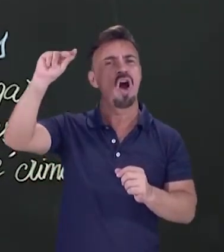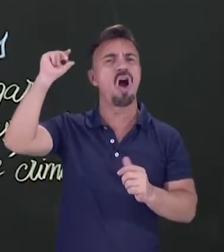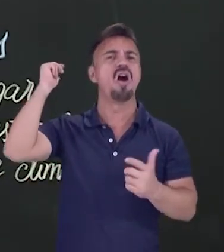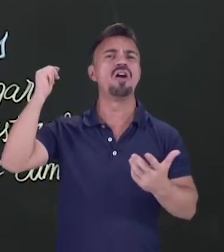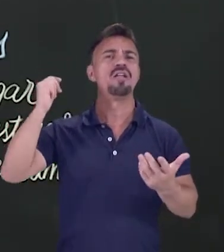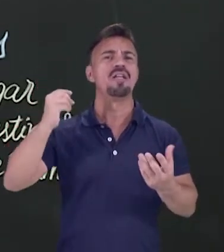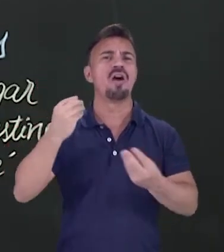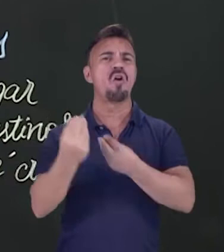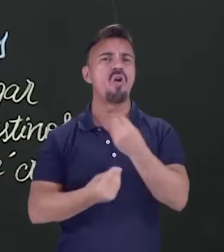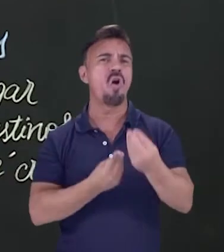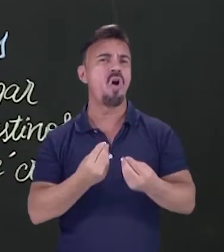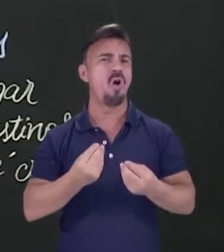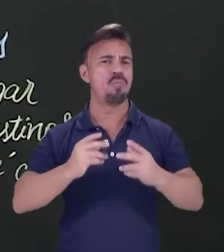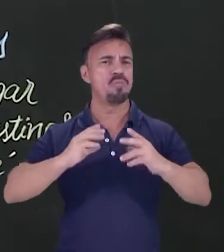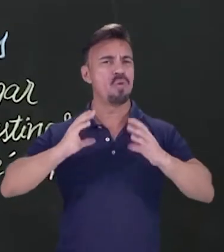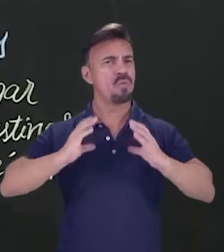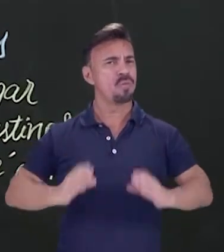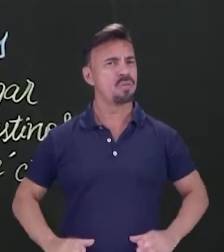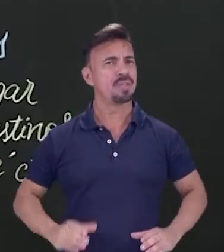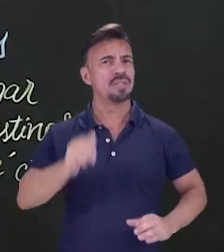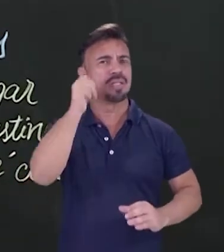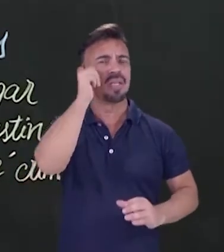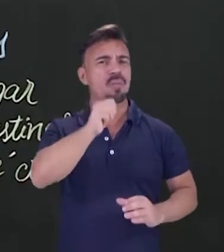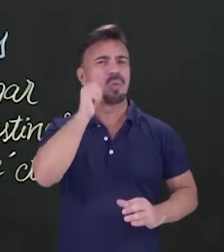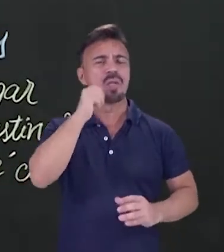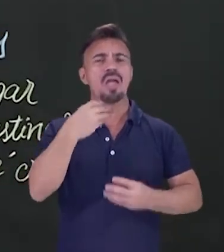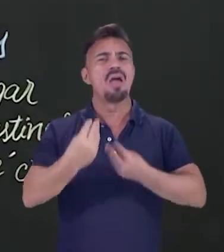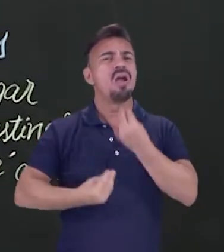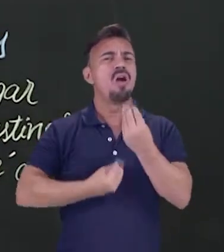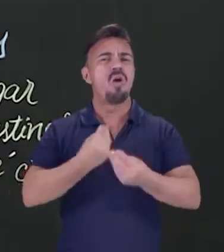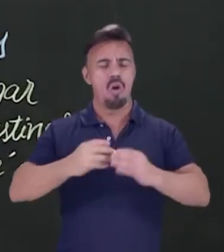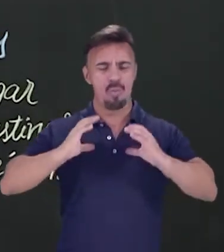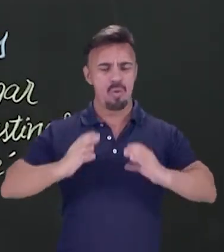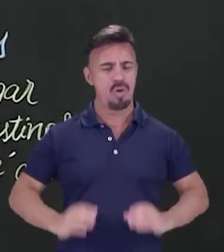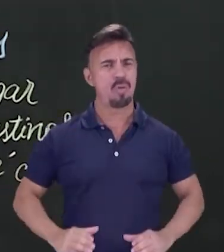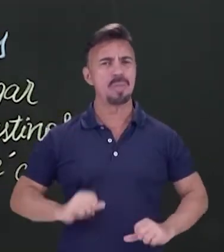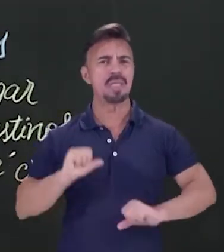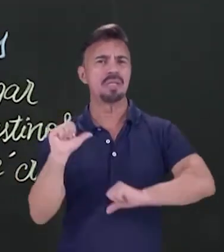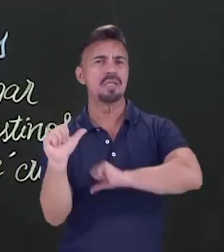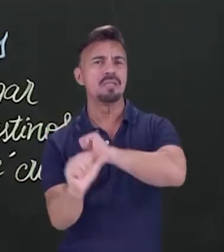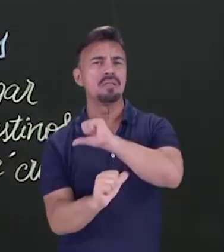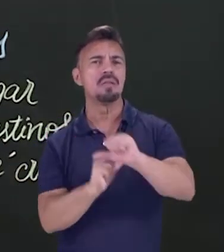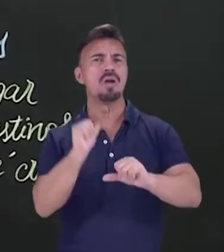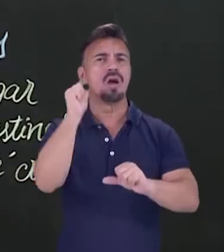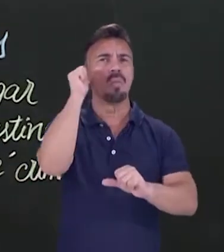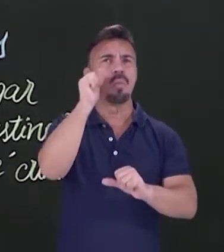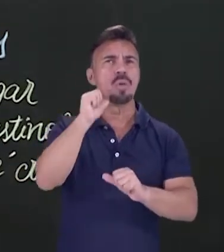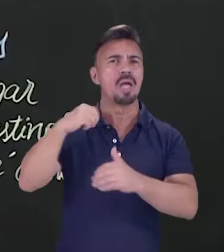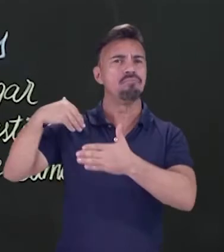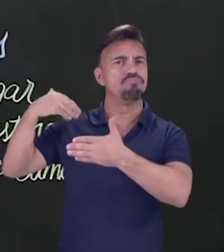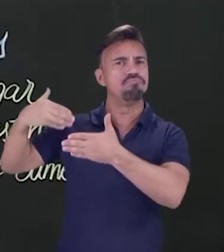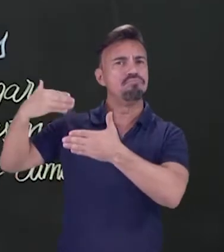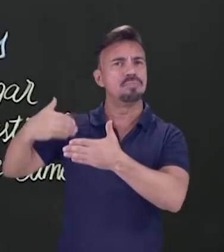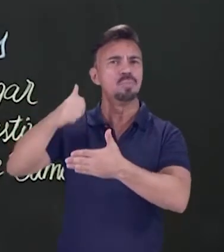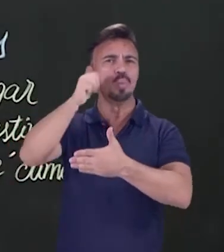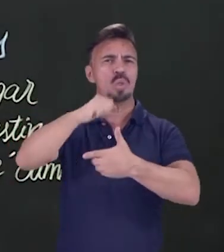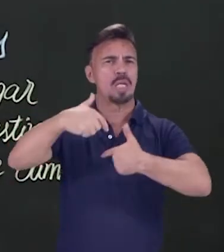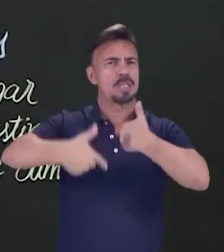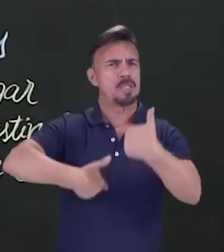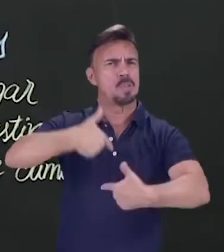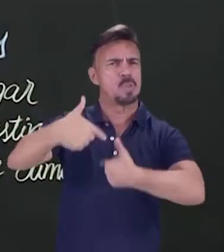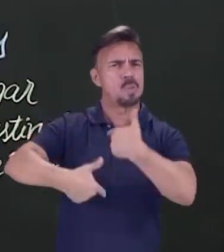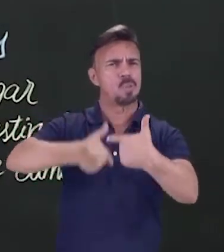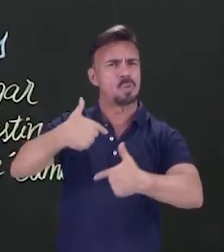o que é que se esperava de um comportamento feminino ao longo da história e como esses comportamentos estão sendo transformados e alterados por conta da ação de muitas mulheres, por